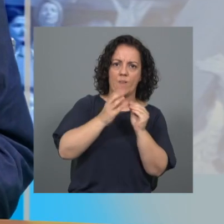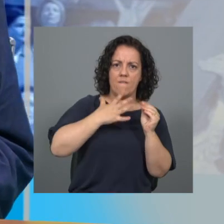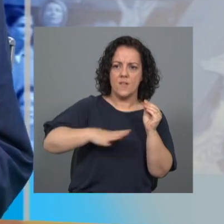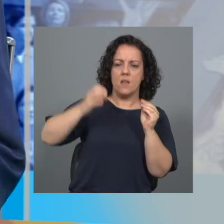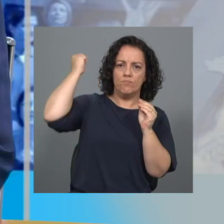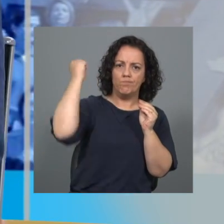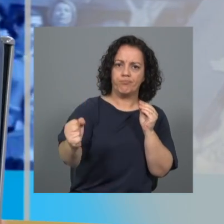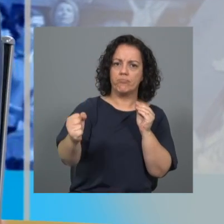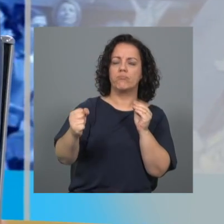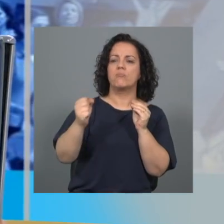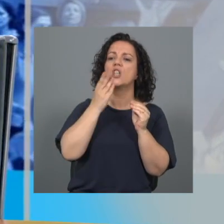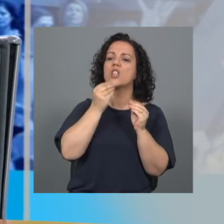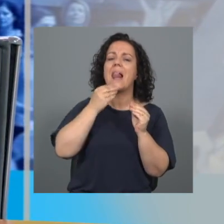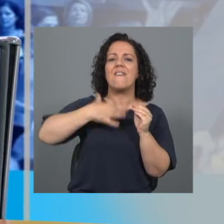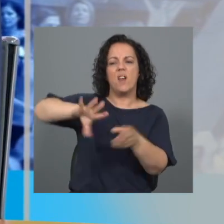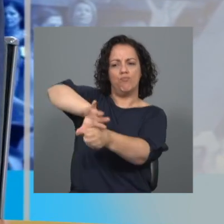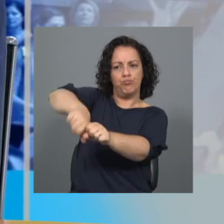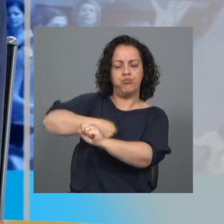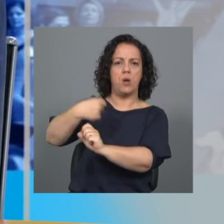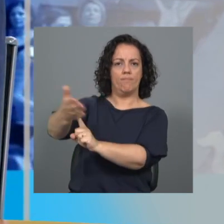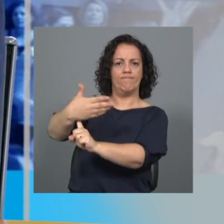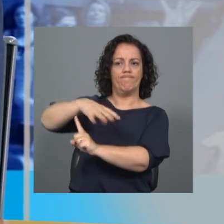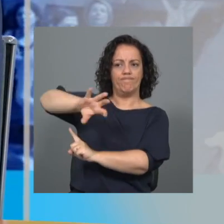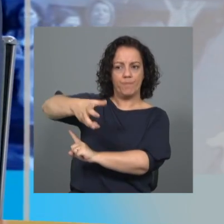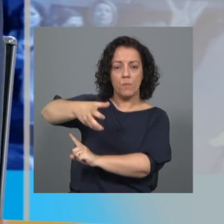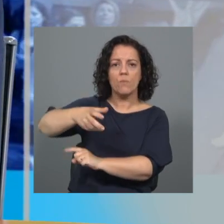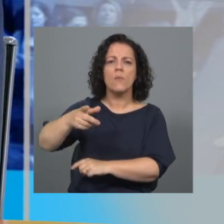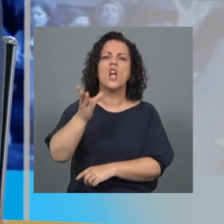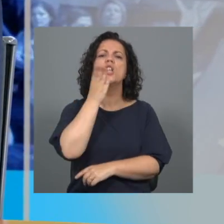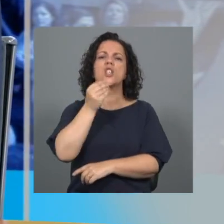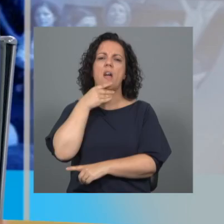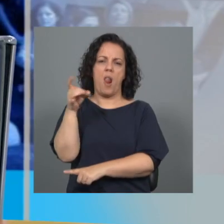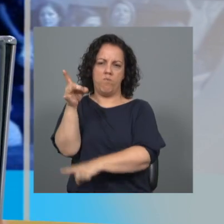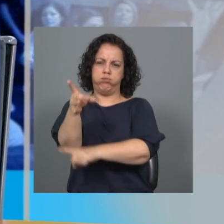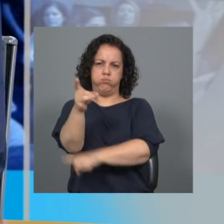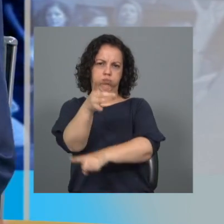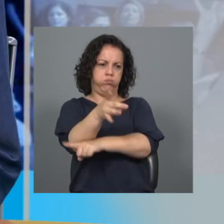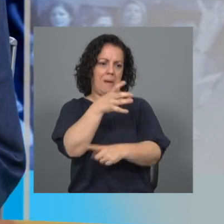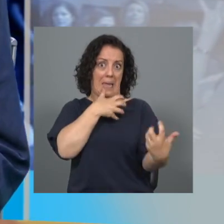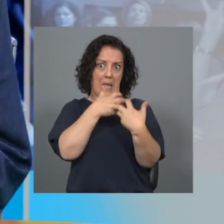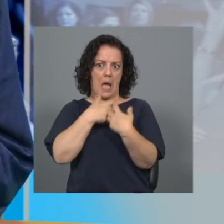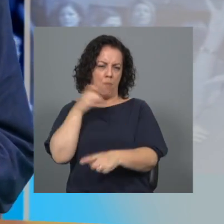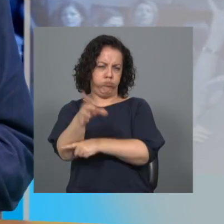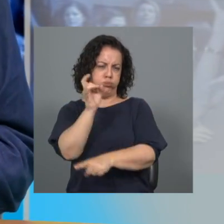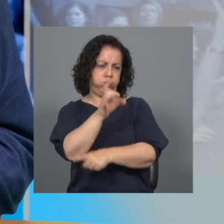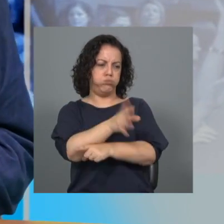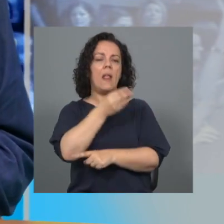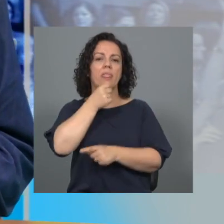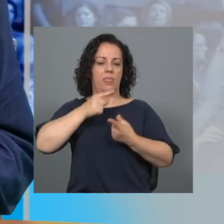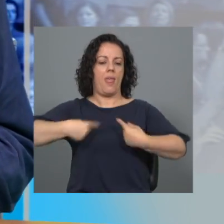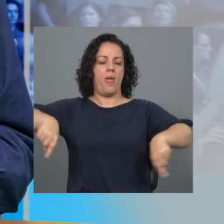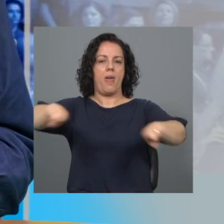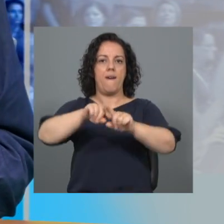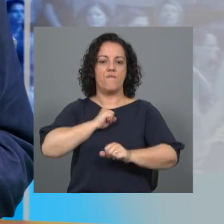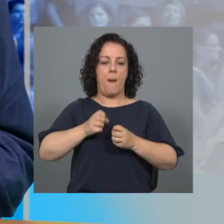Israel e acabar com o Estado de Israel. Israel vence essas guerras, alarga o seu território e, portanto, o problema vai-se agravando